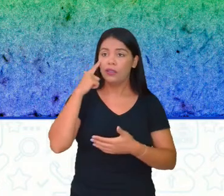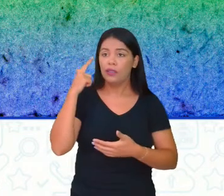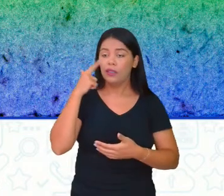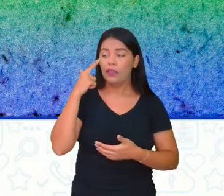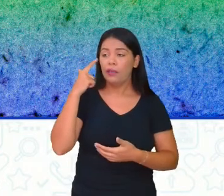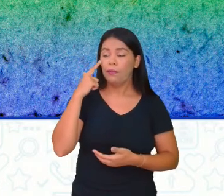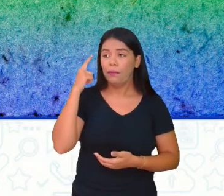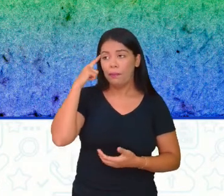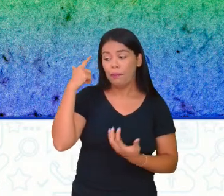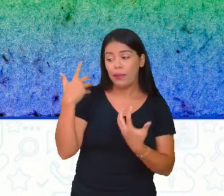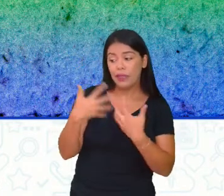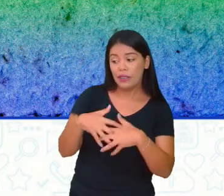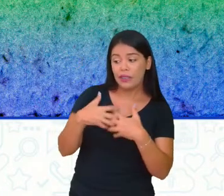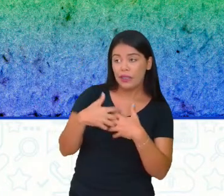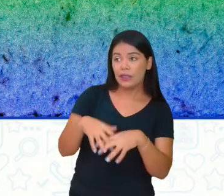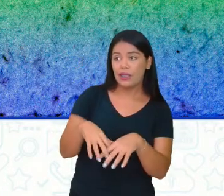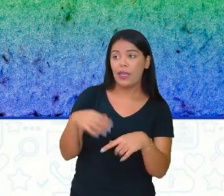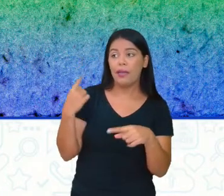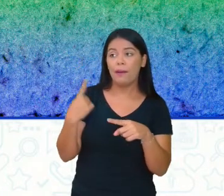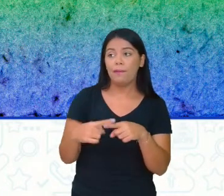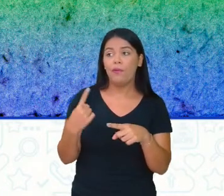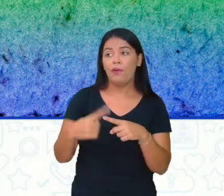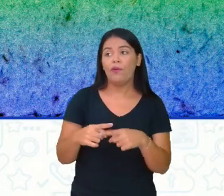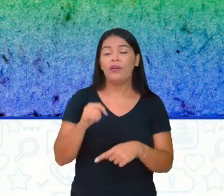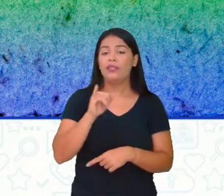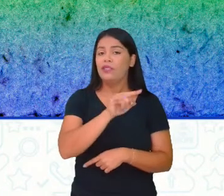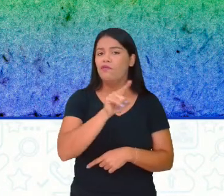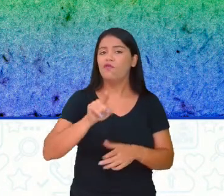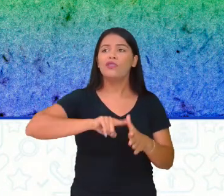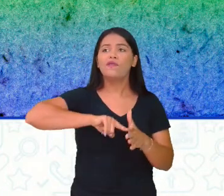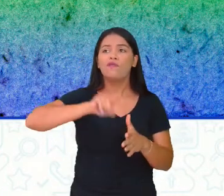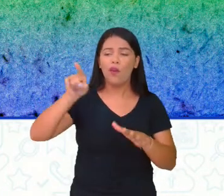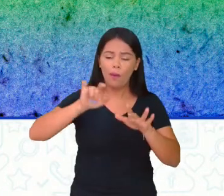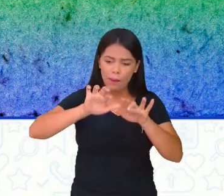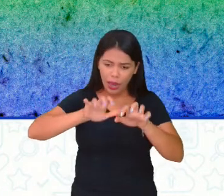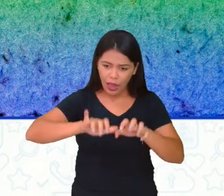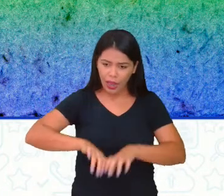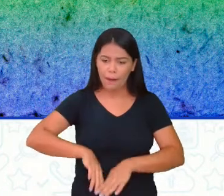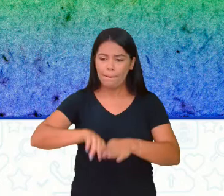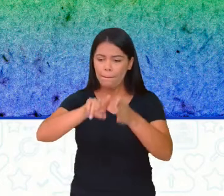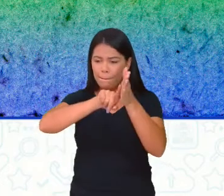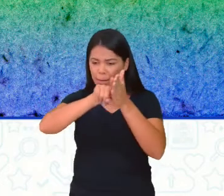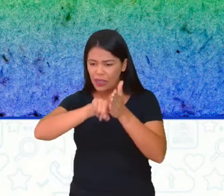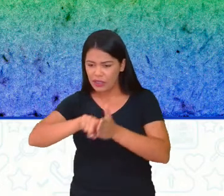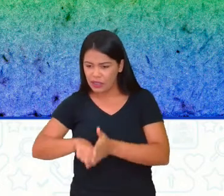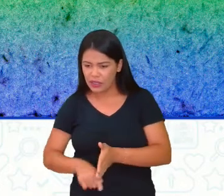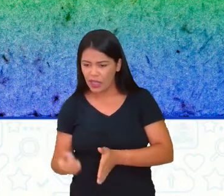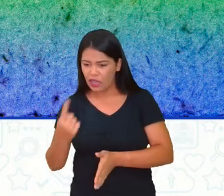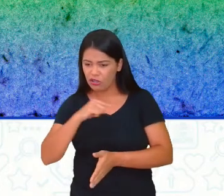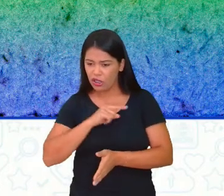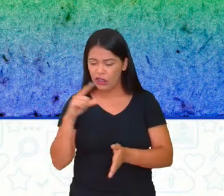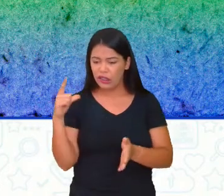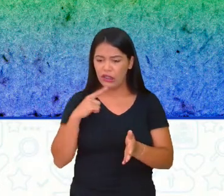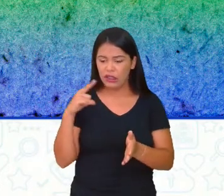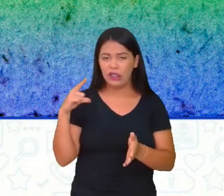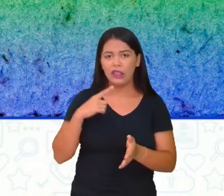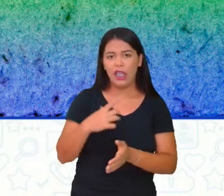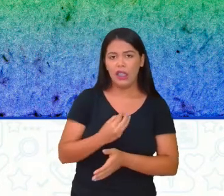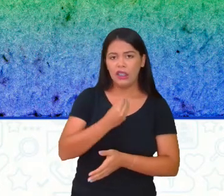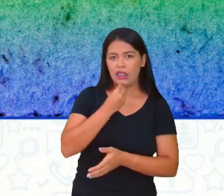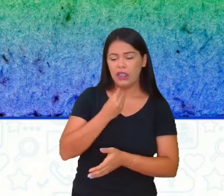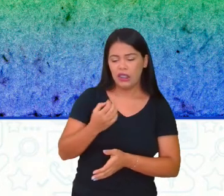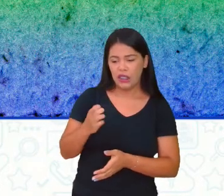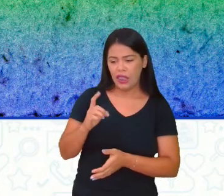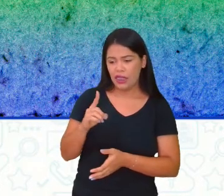Porque, minha gente, se vocês forem pesquisar, nós temos dados de desigualdades que